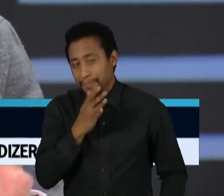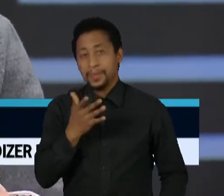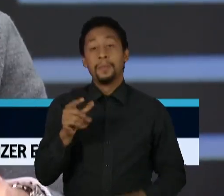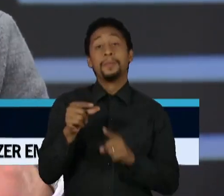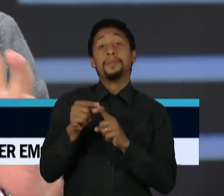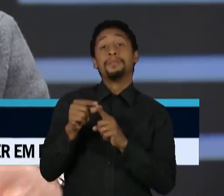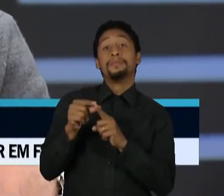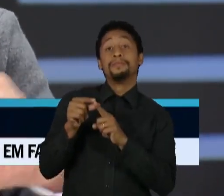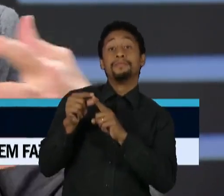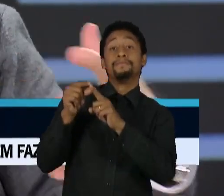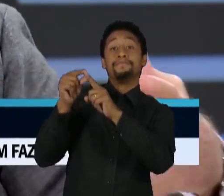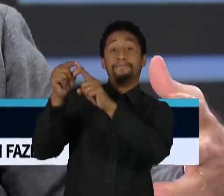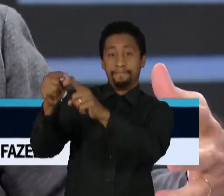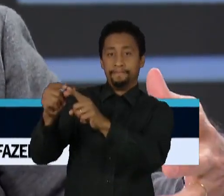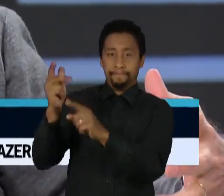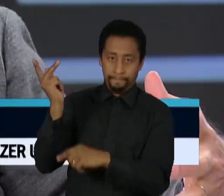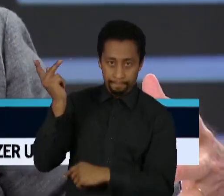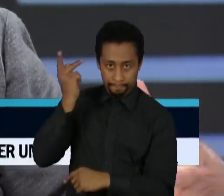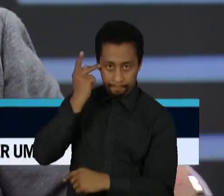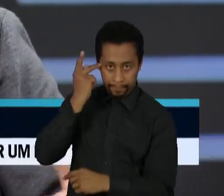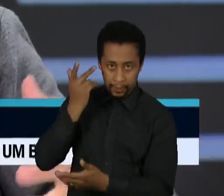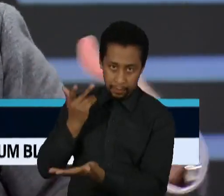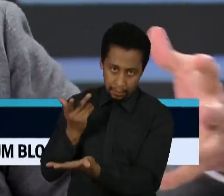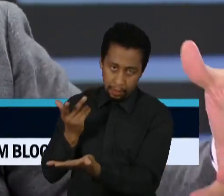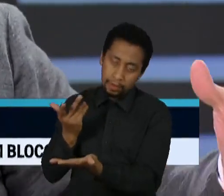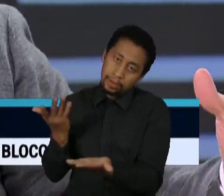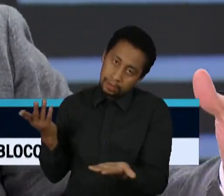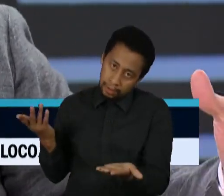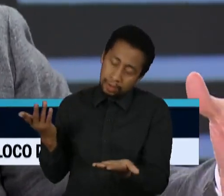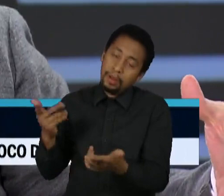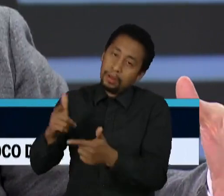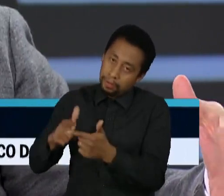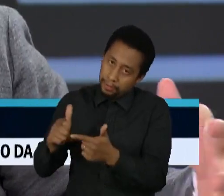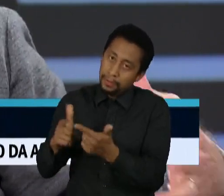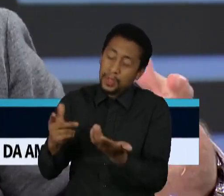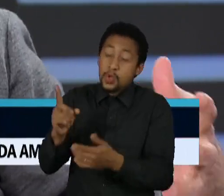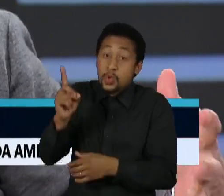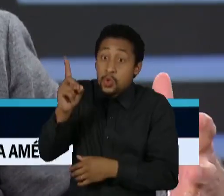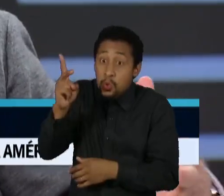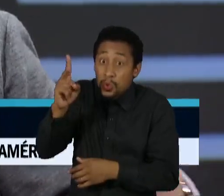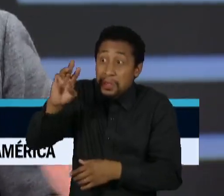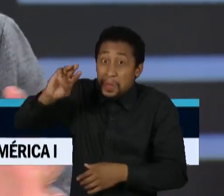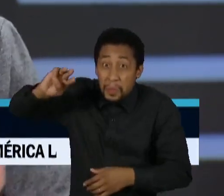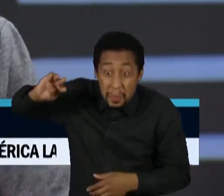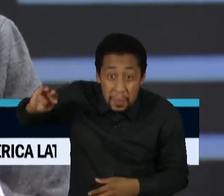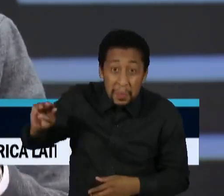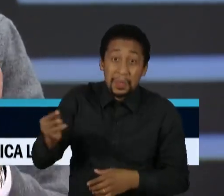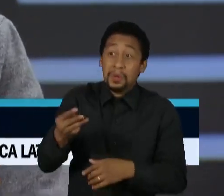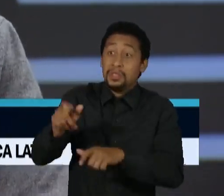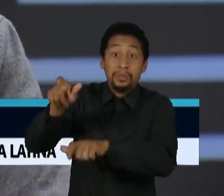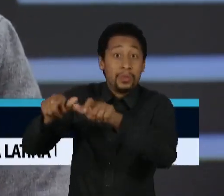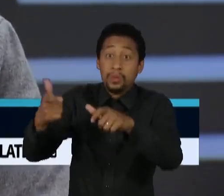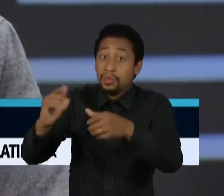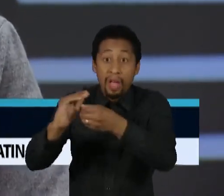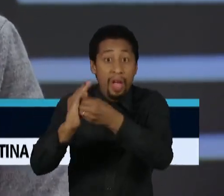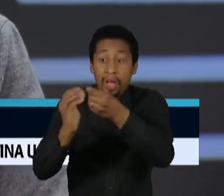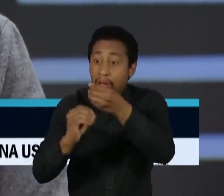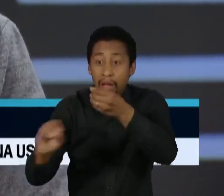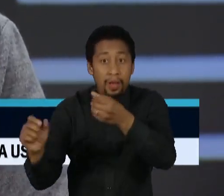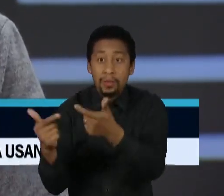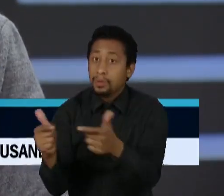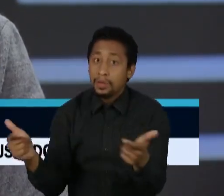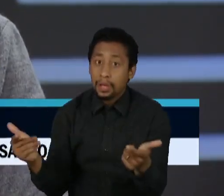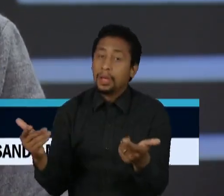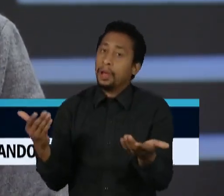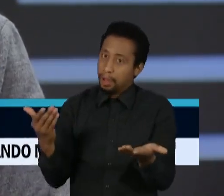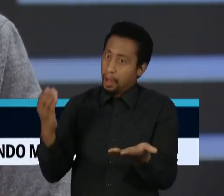de São Paulo que aí sim é um problema 12 milhões de habitantes muito maior mas existem caminhos